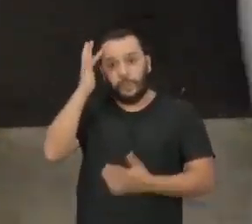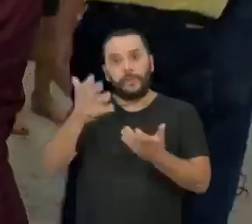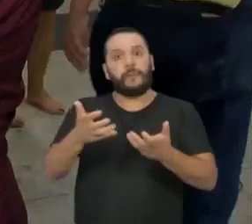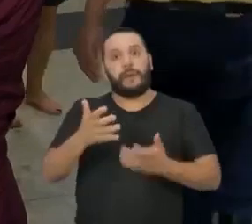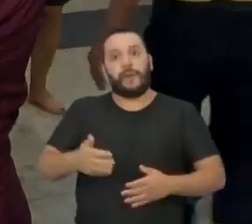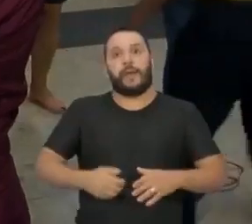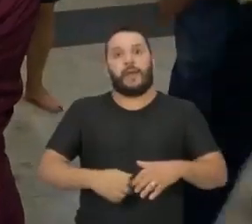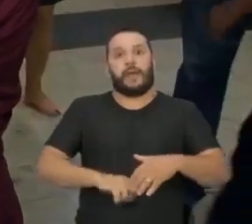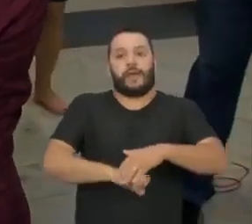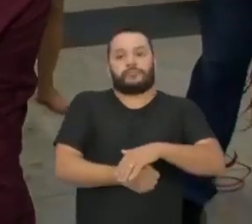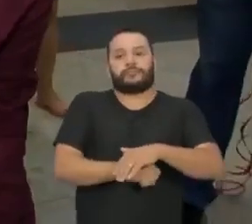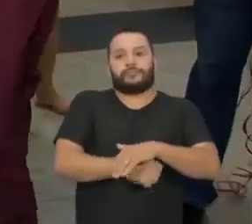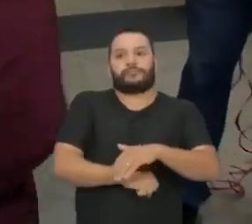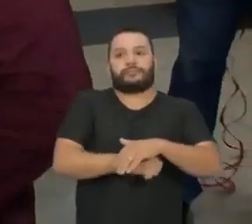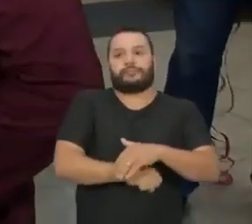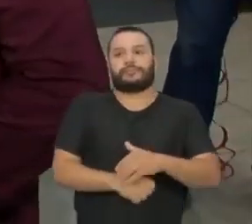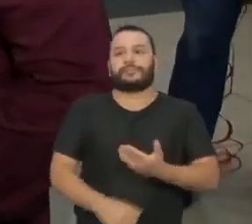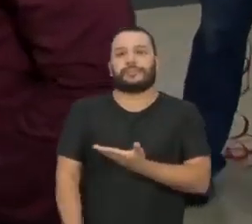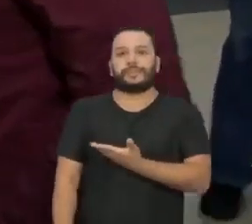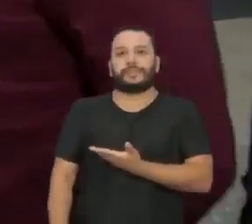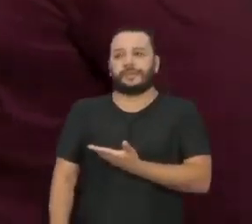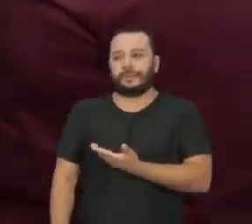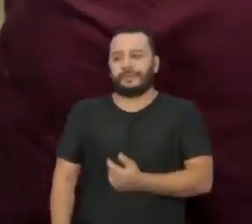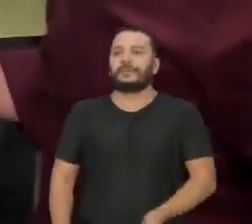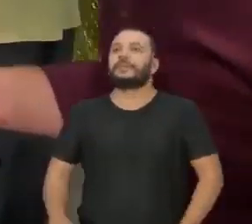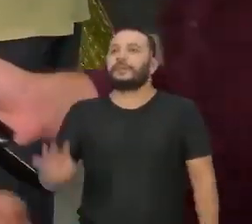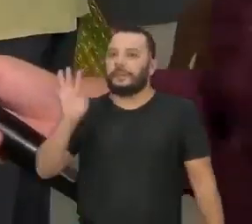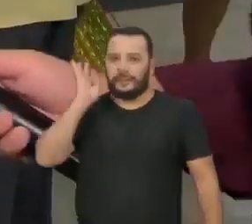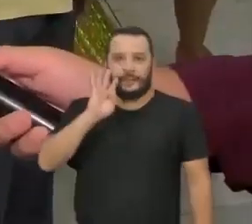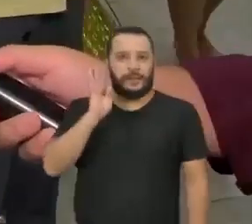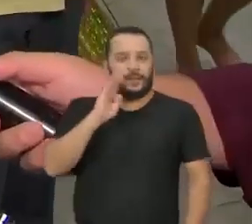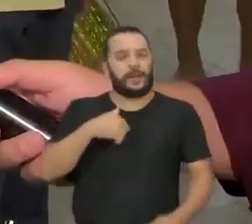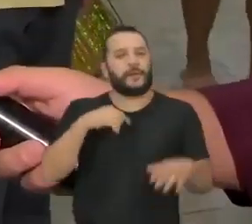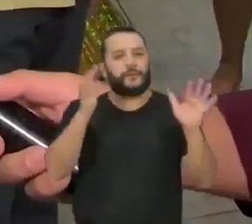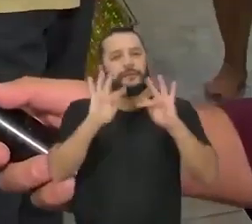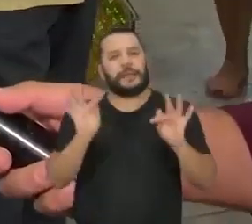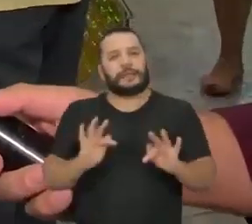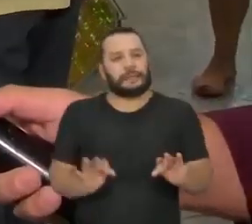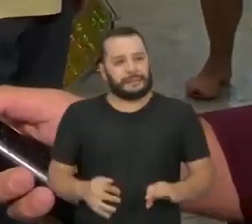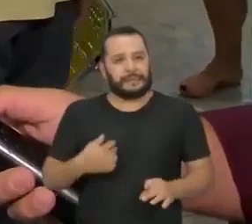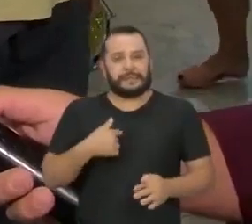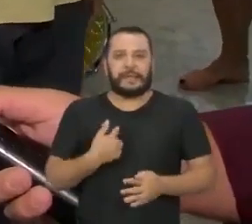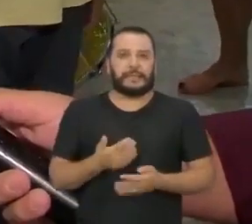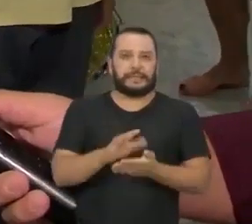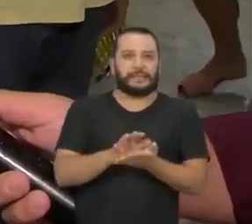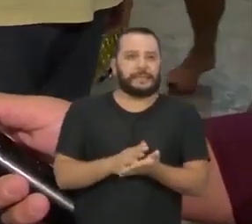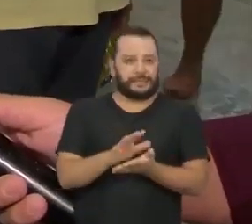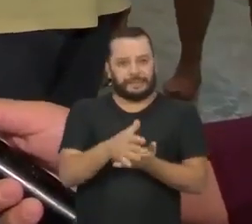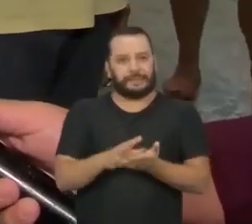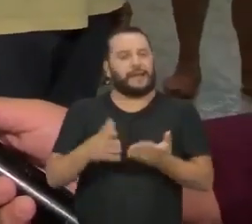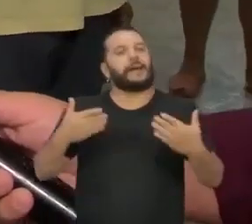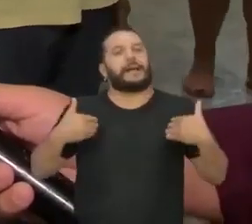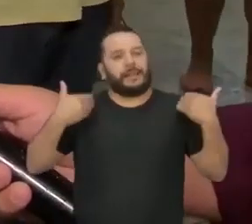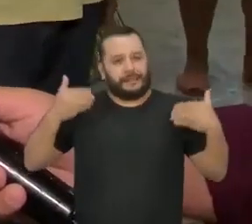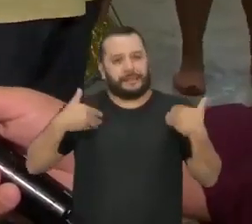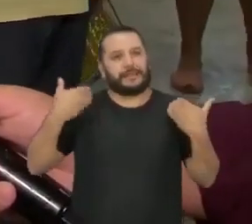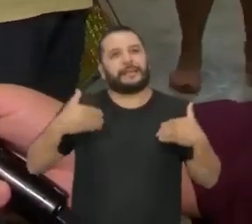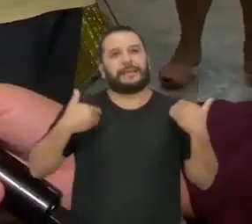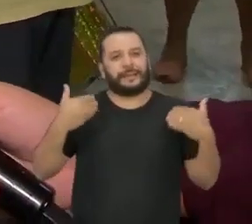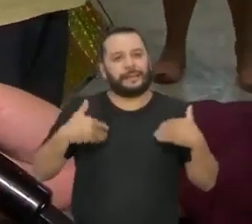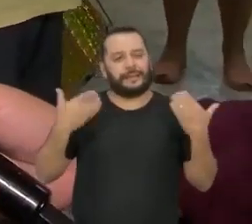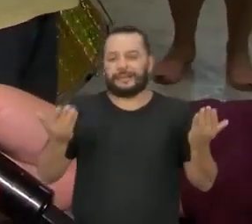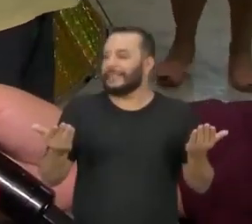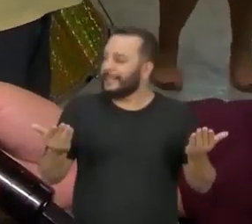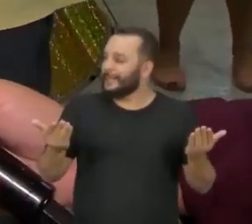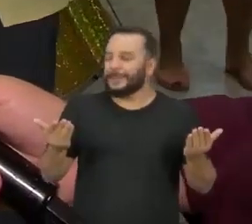É muito feliz a gente poder tocar e tá com samba no pé, né? É uma alegria que não